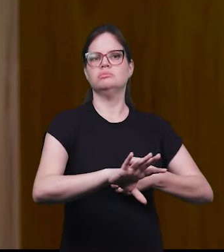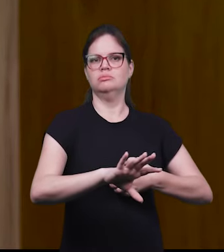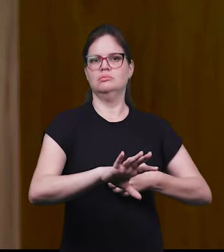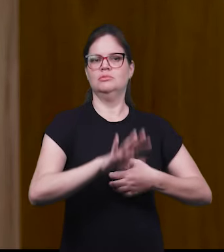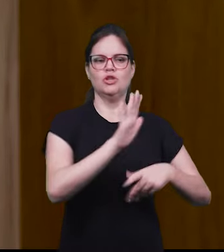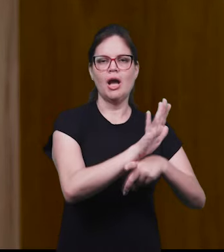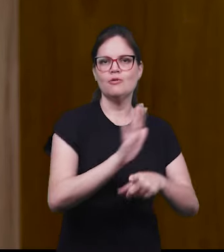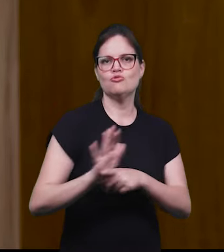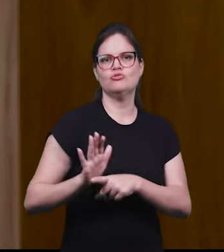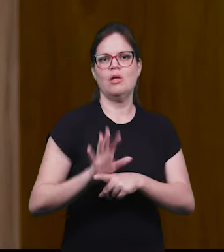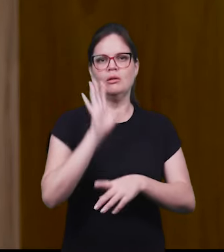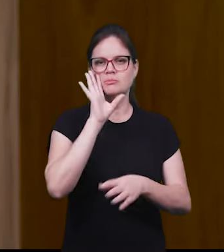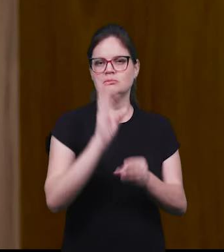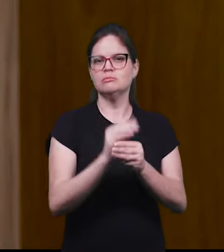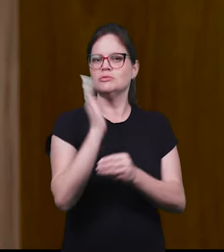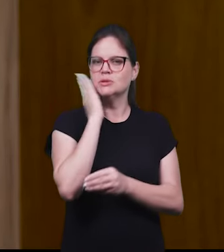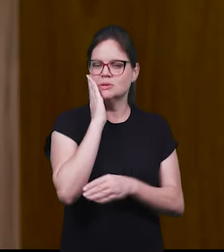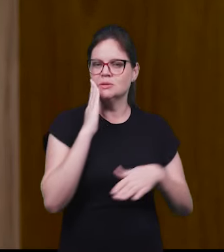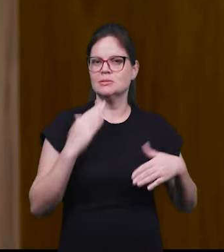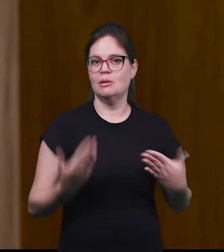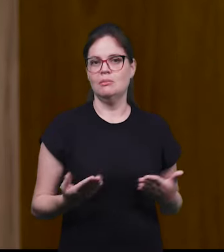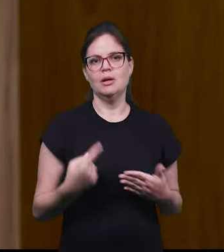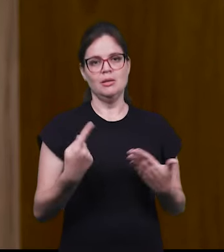Então, benevolente. Então,